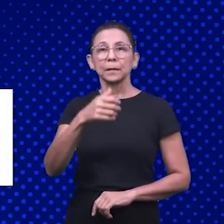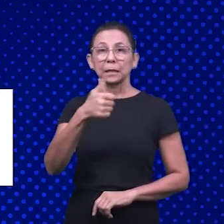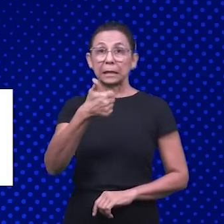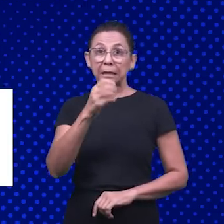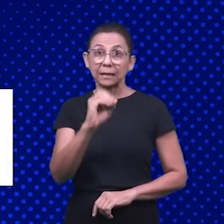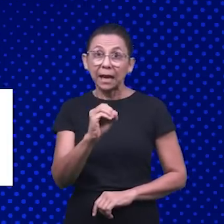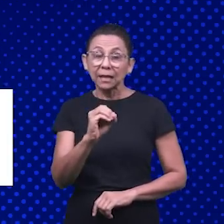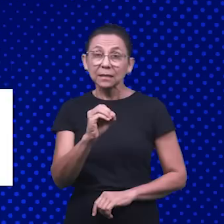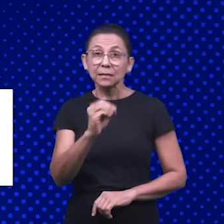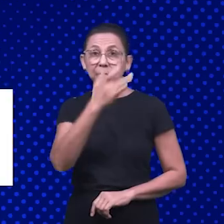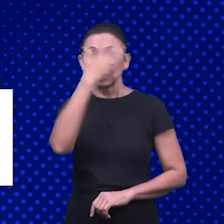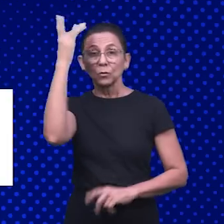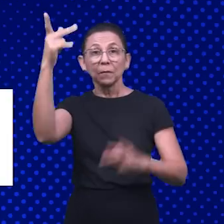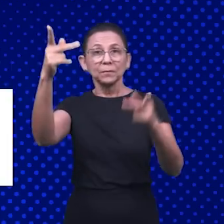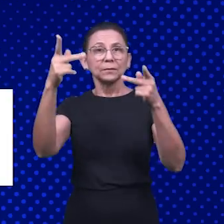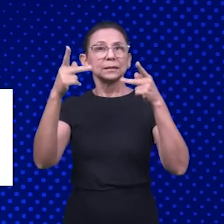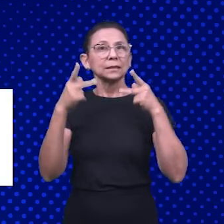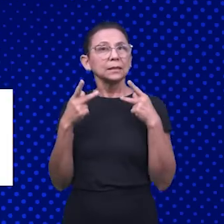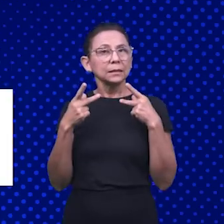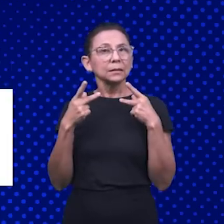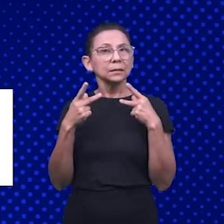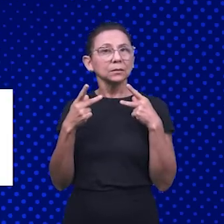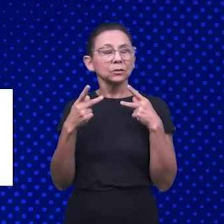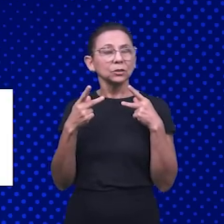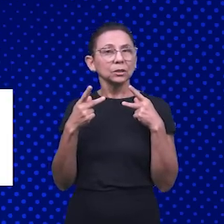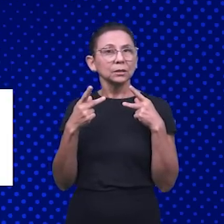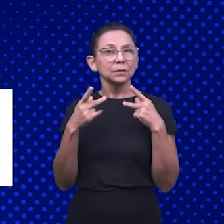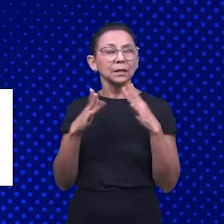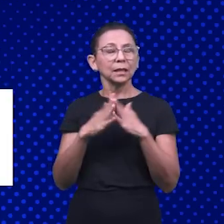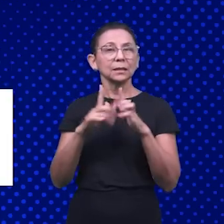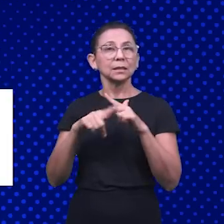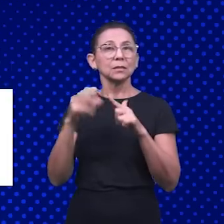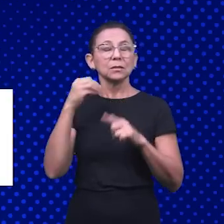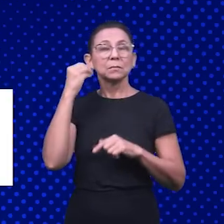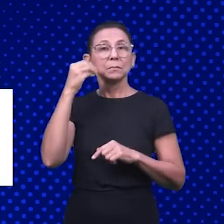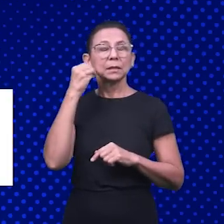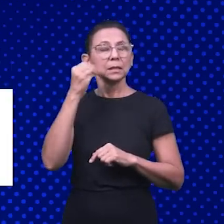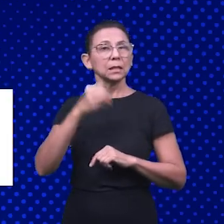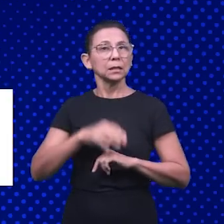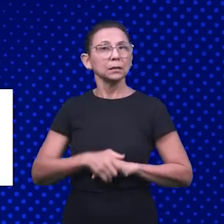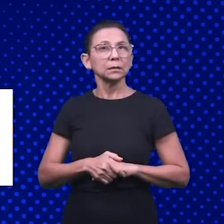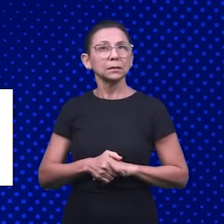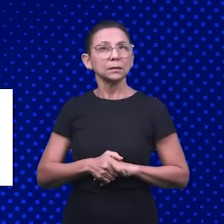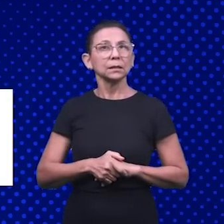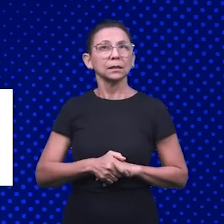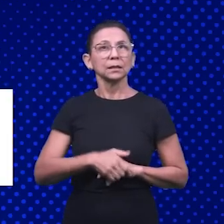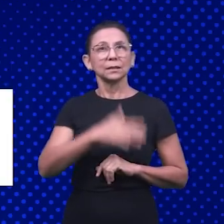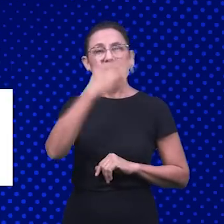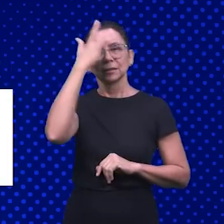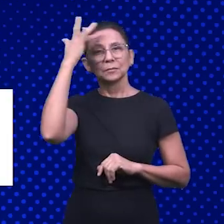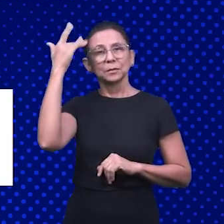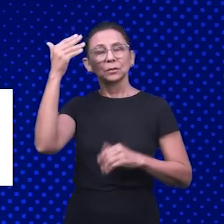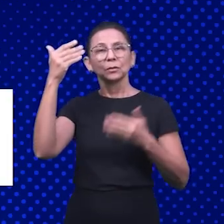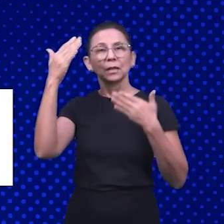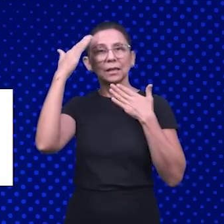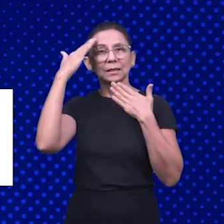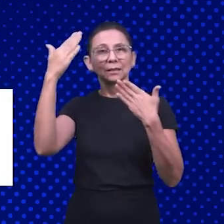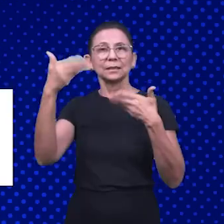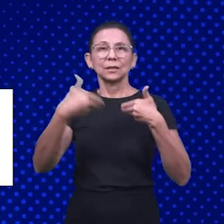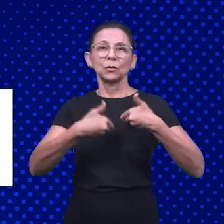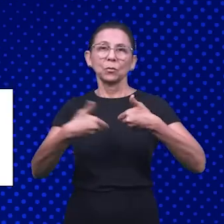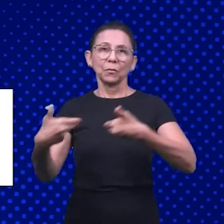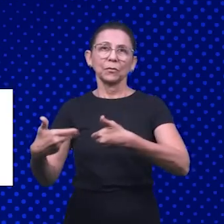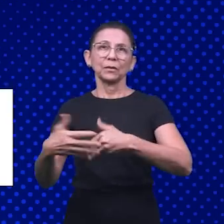10 visitantes. A igreja foi edificada e os vizinhos da igreja relataram sua gratidão pelo convite.